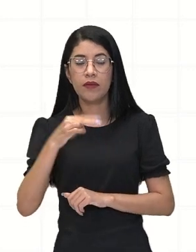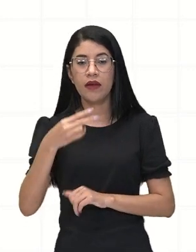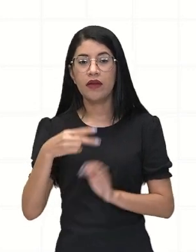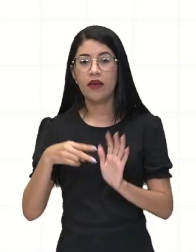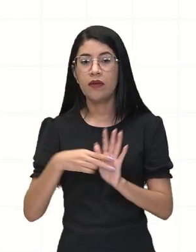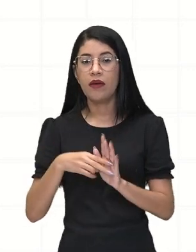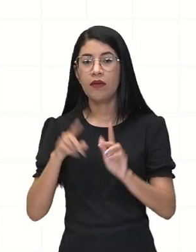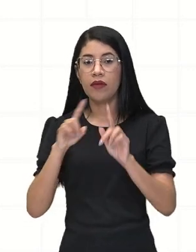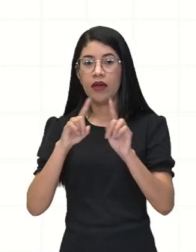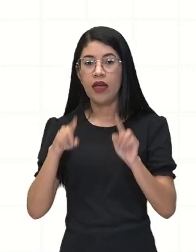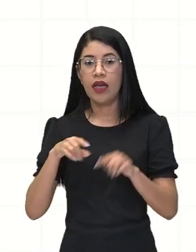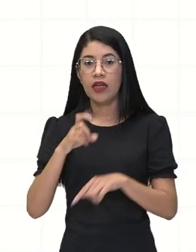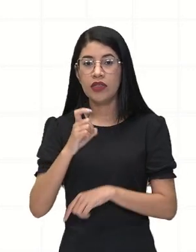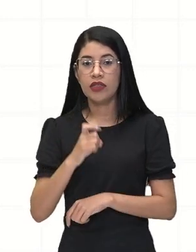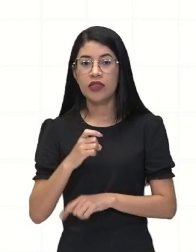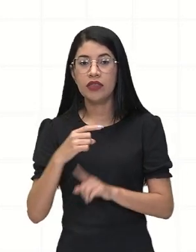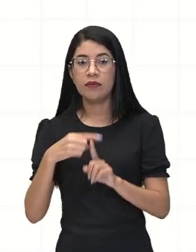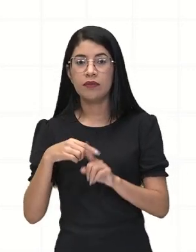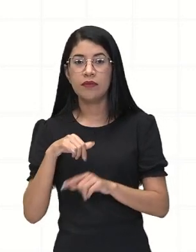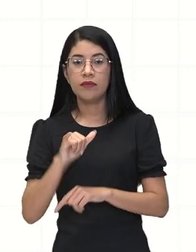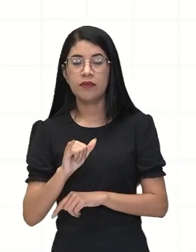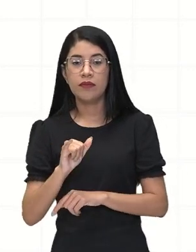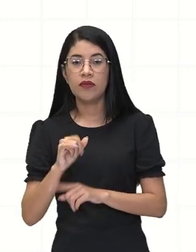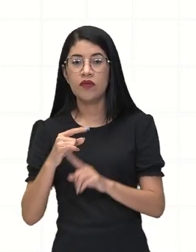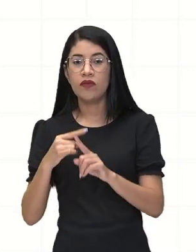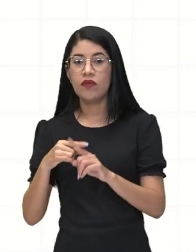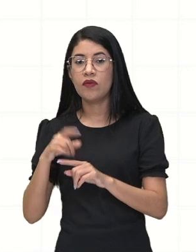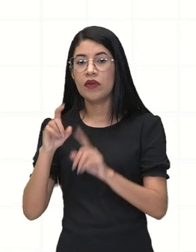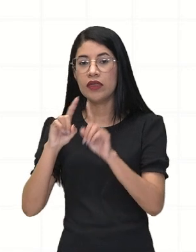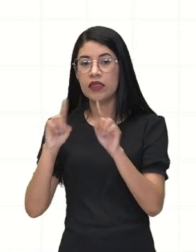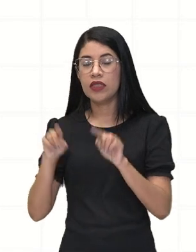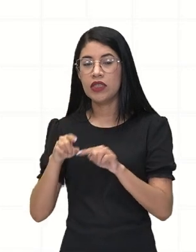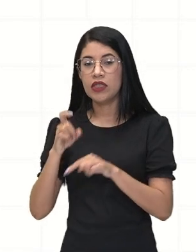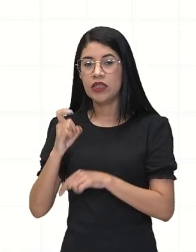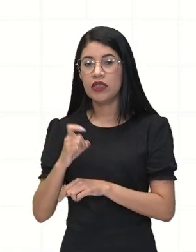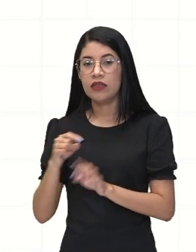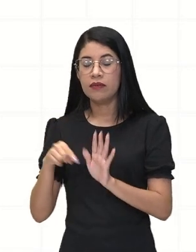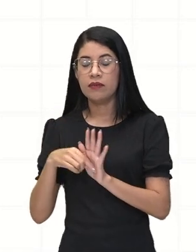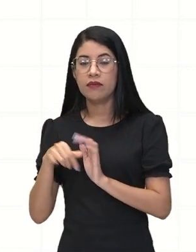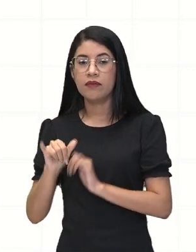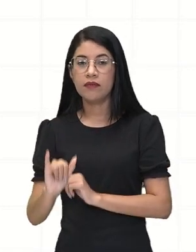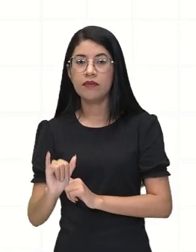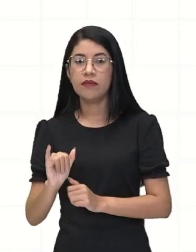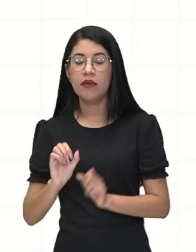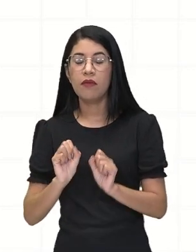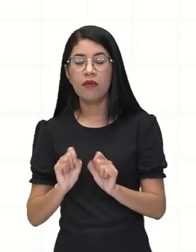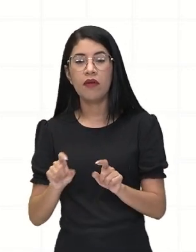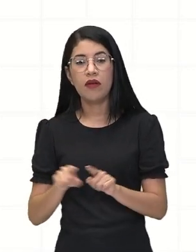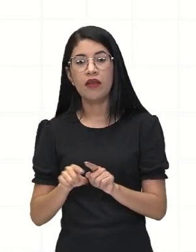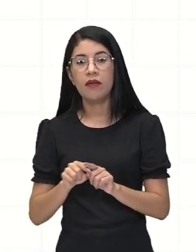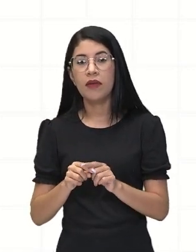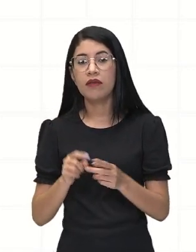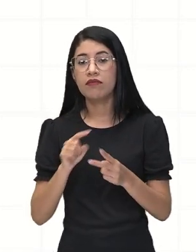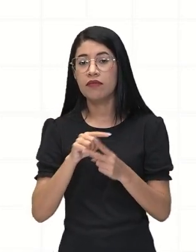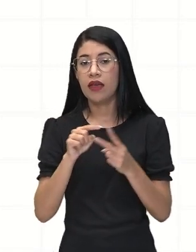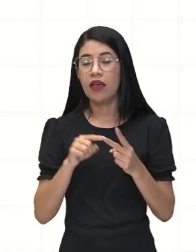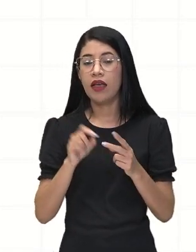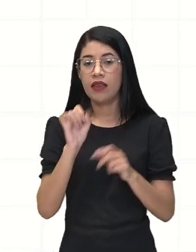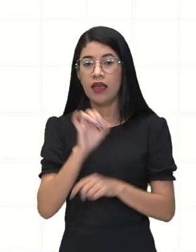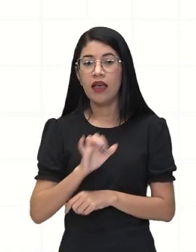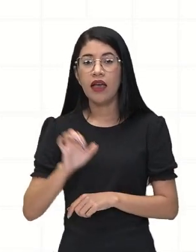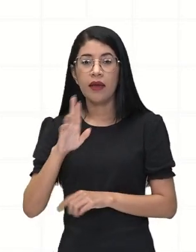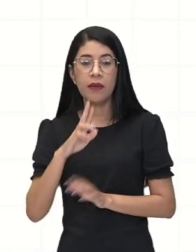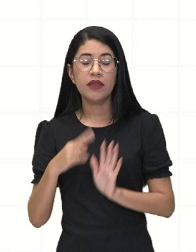soma de dois termos pela diferença de dois termos. Tudo bem? Então, eu posso escrever aquela figura lá